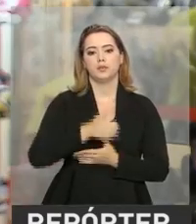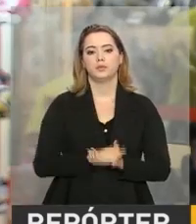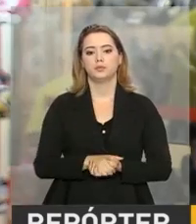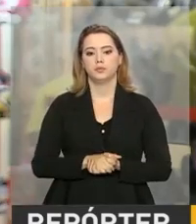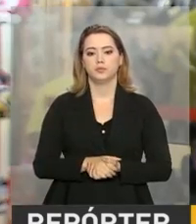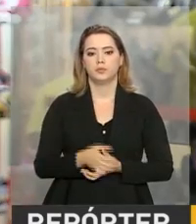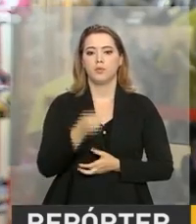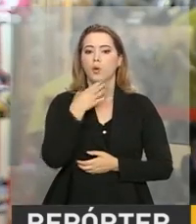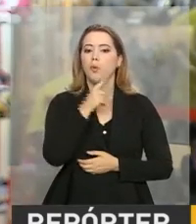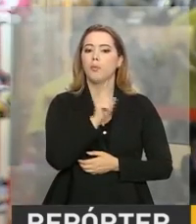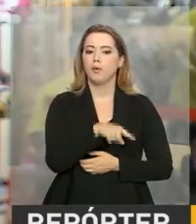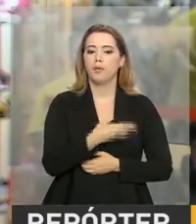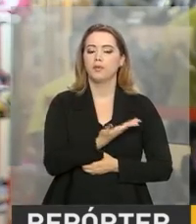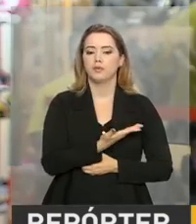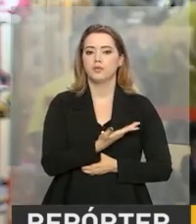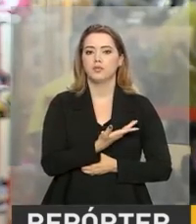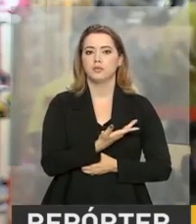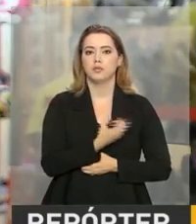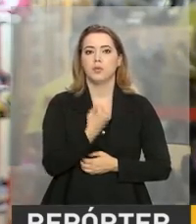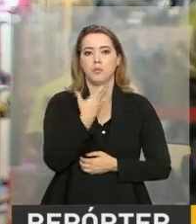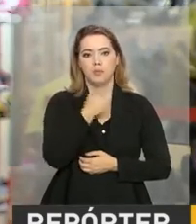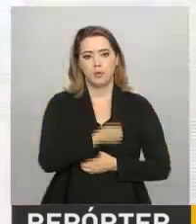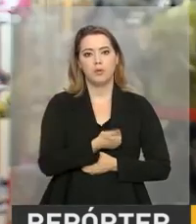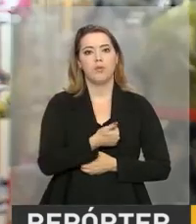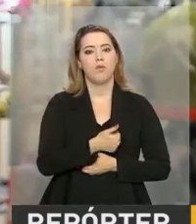parte boa é essa, né? Que está voltando as vacas